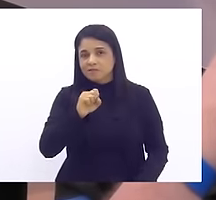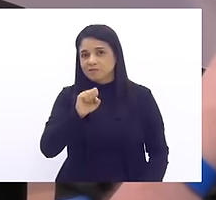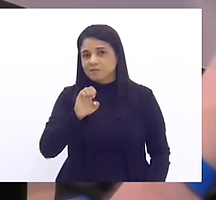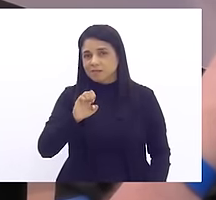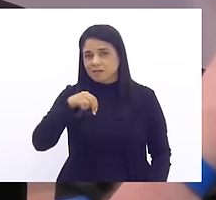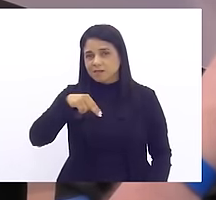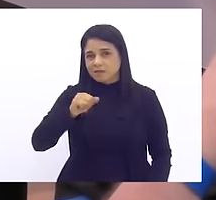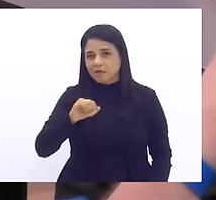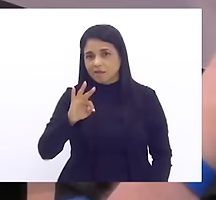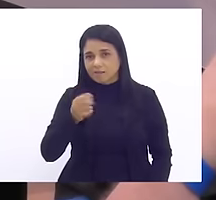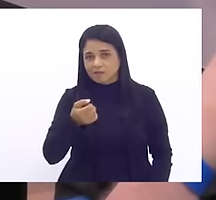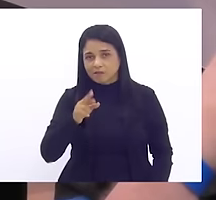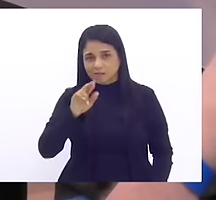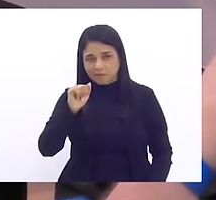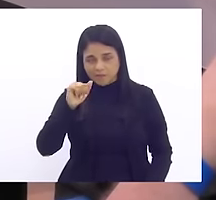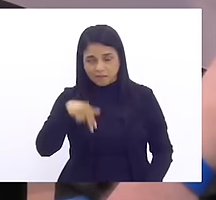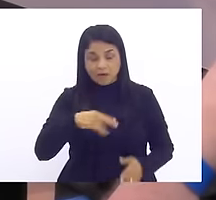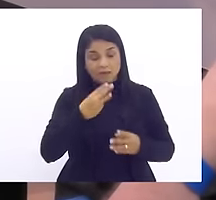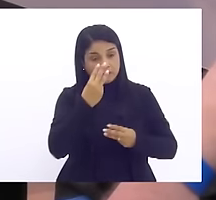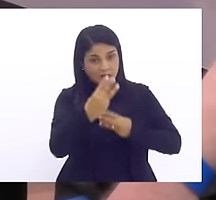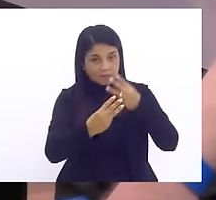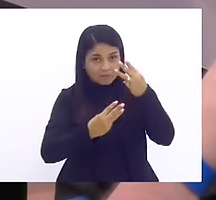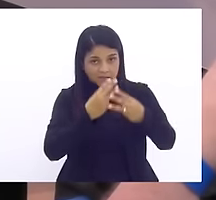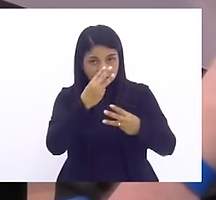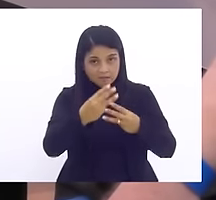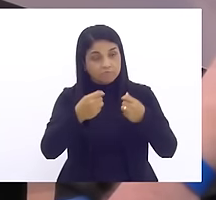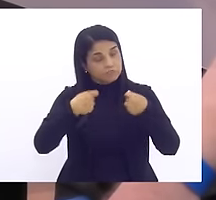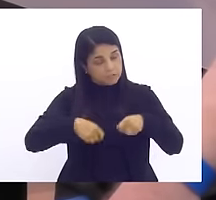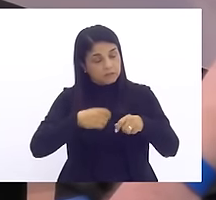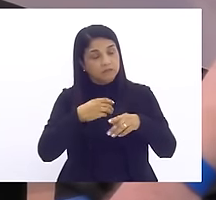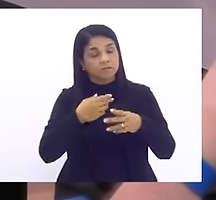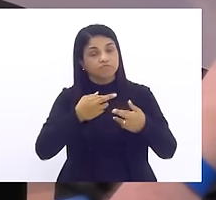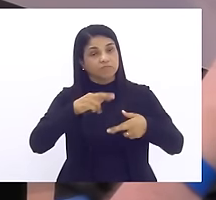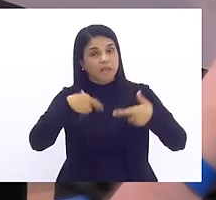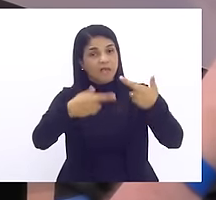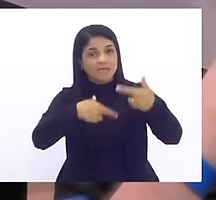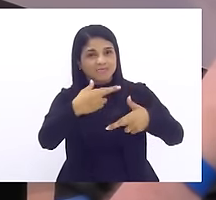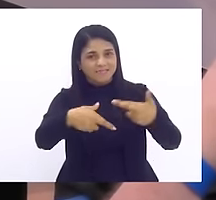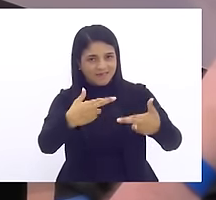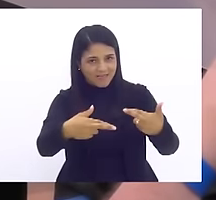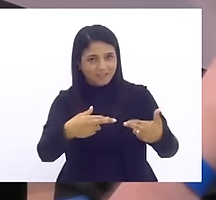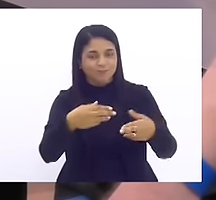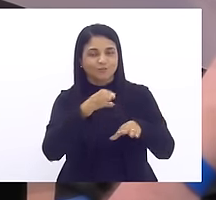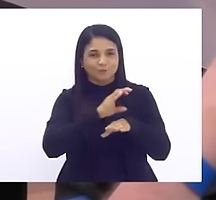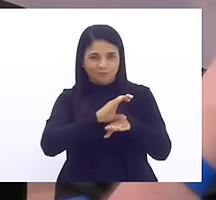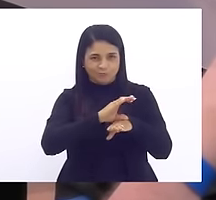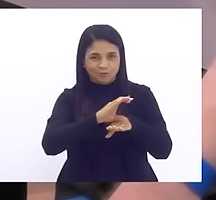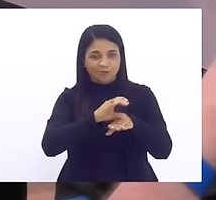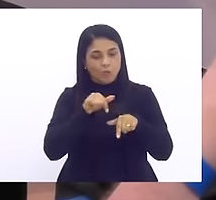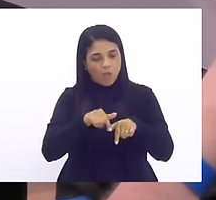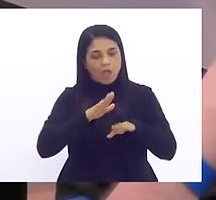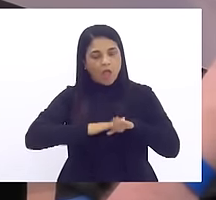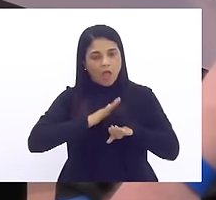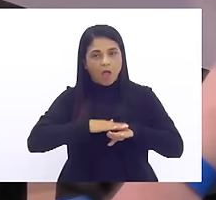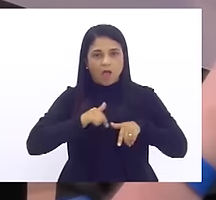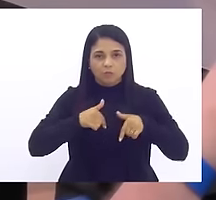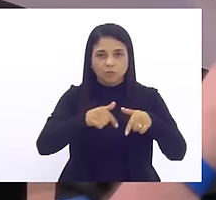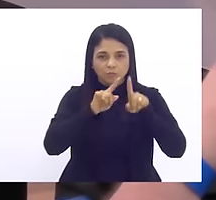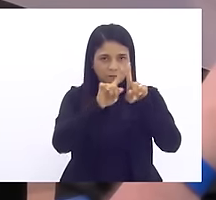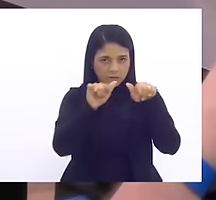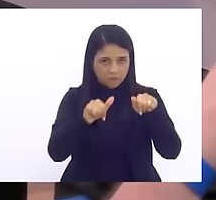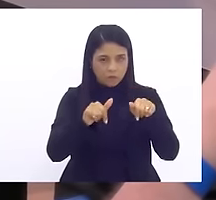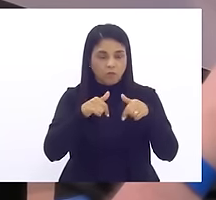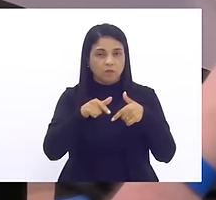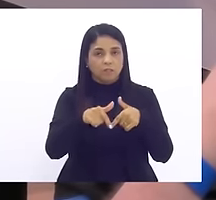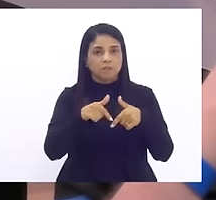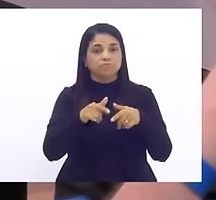três anos ele tem que passar por uma atualização somente ele pode atuar o próprio servidor ele